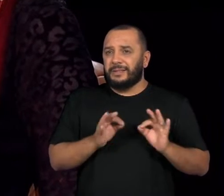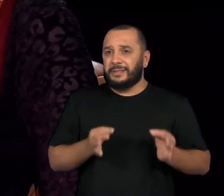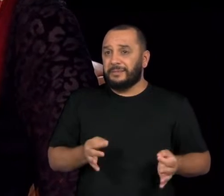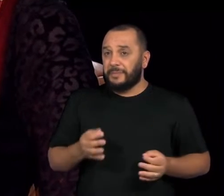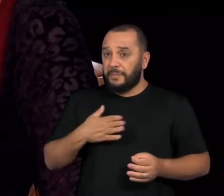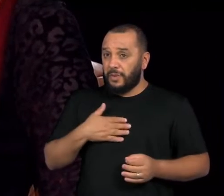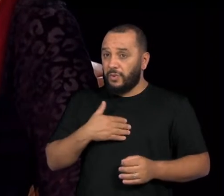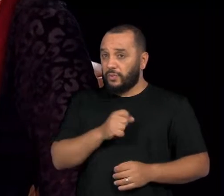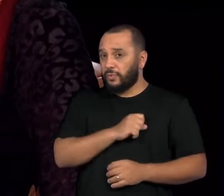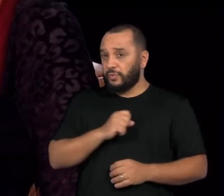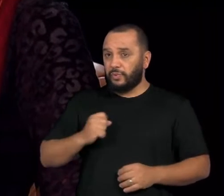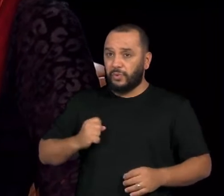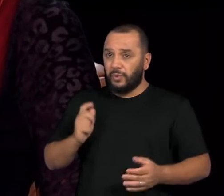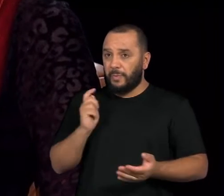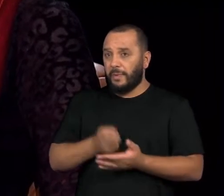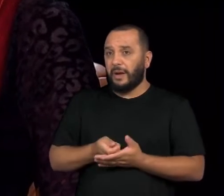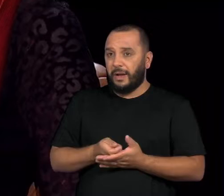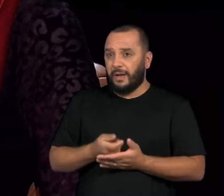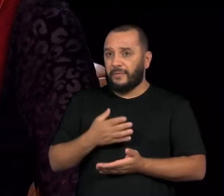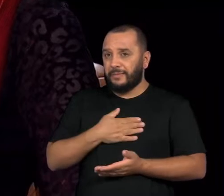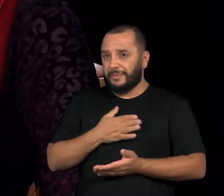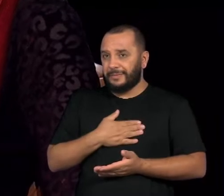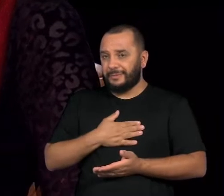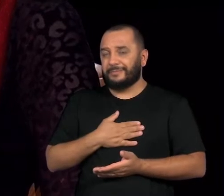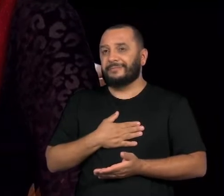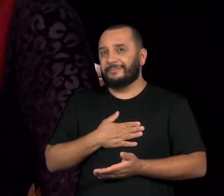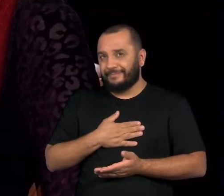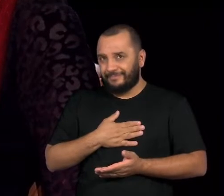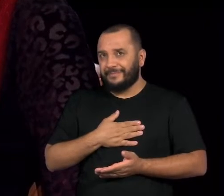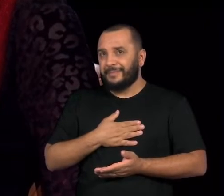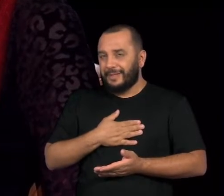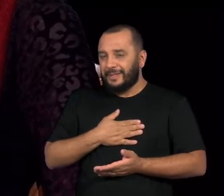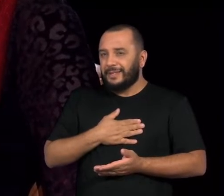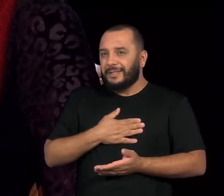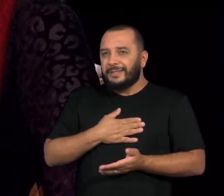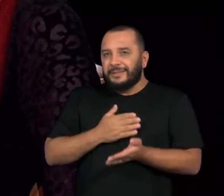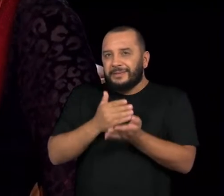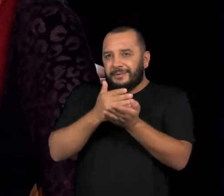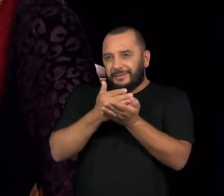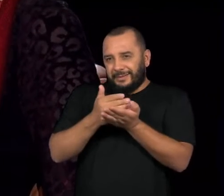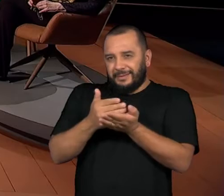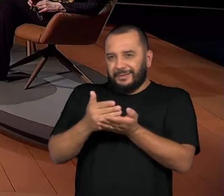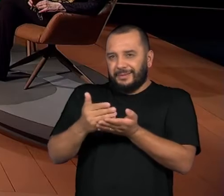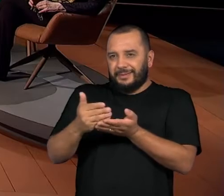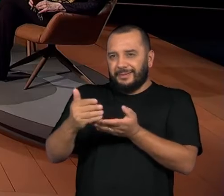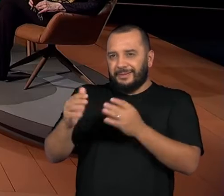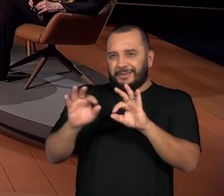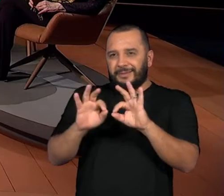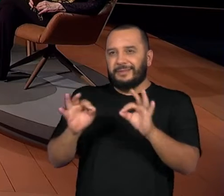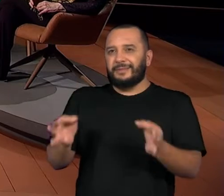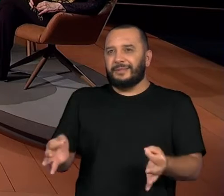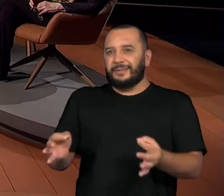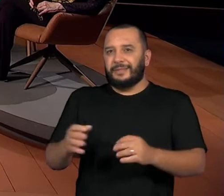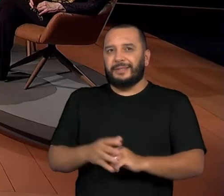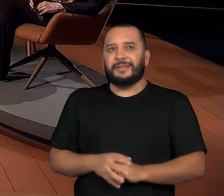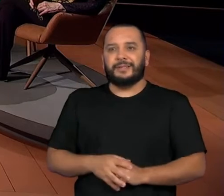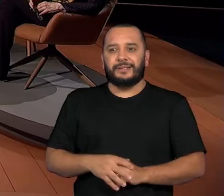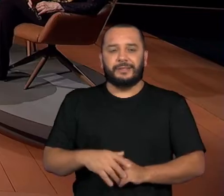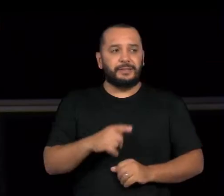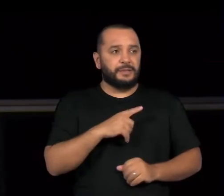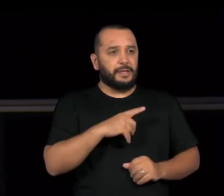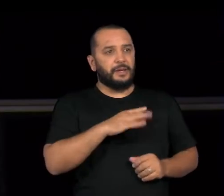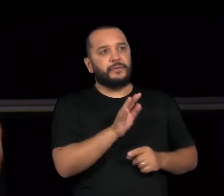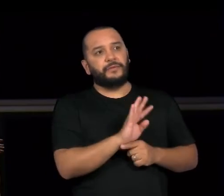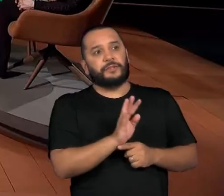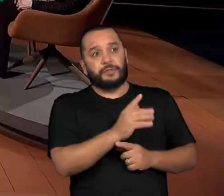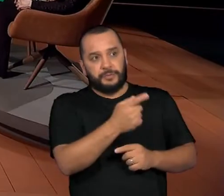pagava naquele momento, e começamos do começo do começo. Nós temos mais um depoimento para você, Esther.